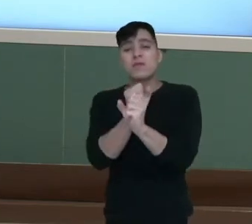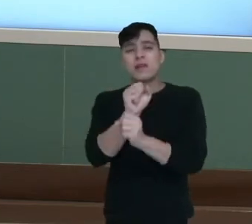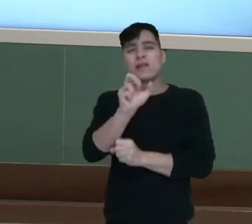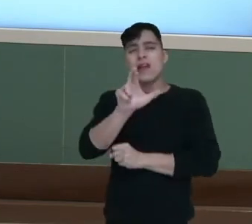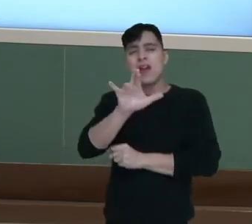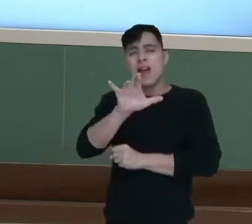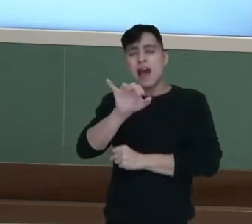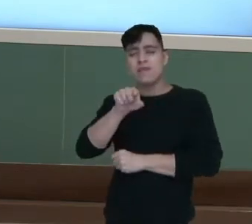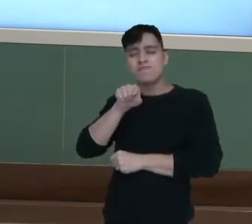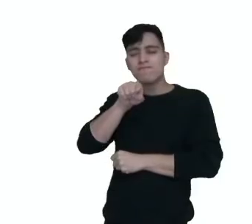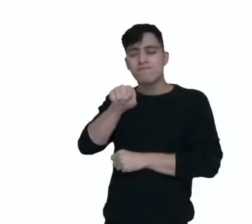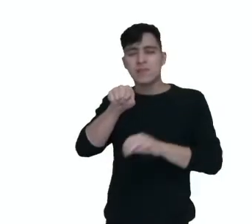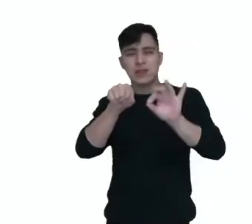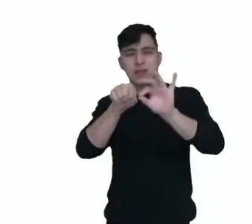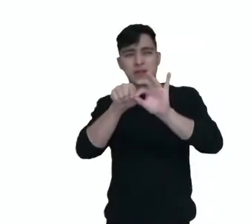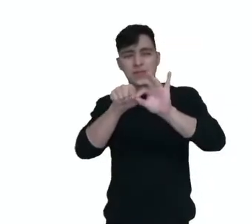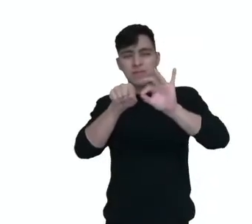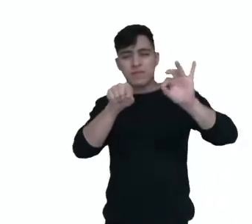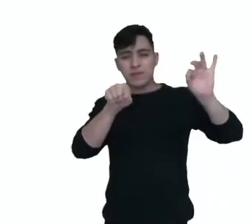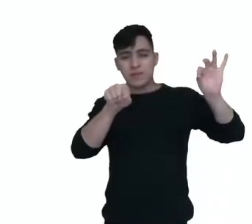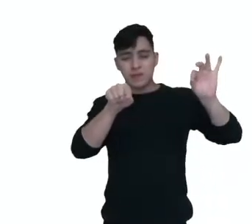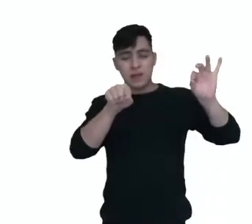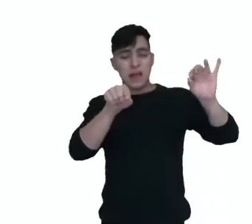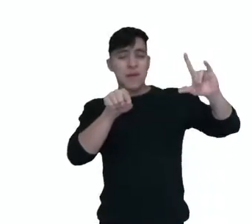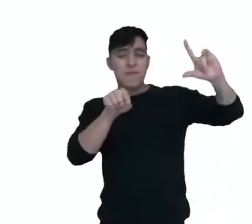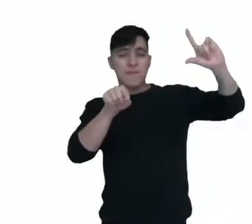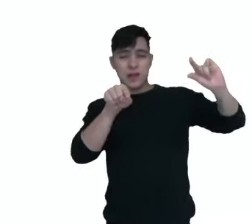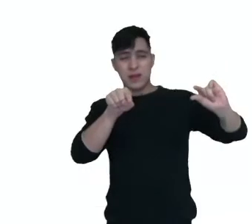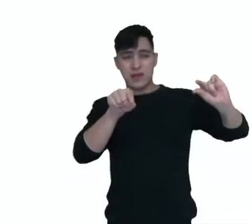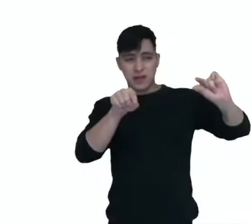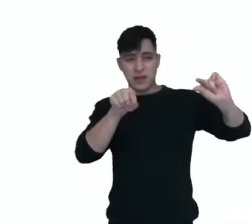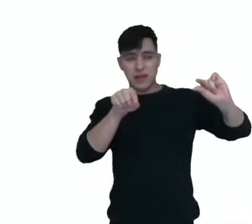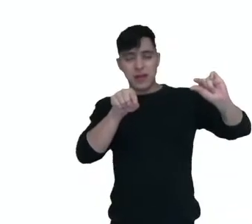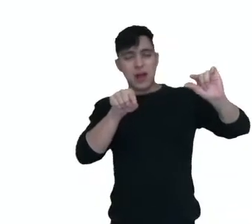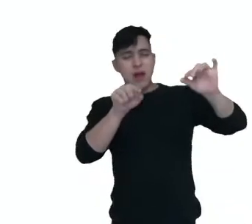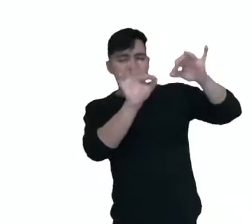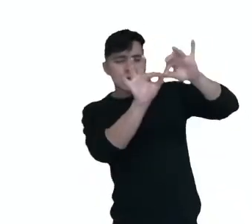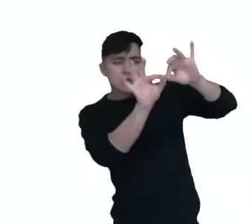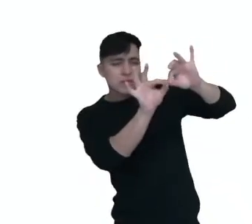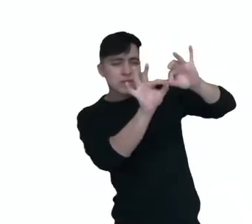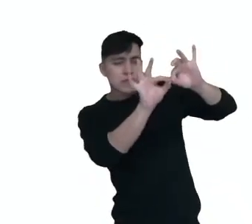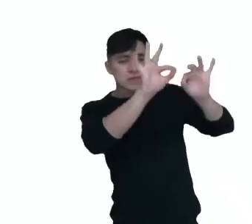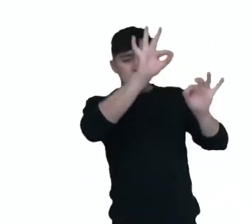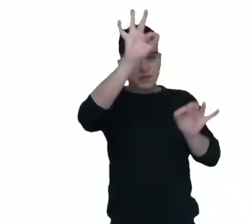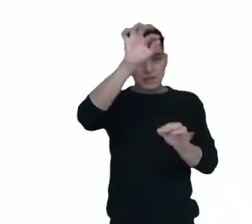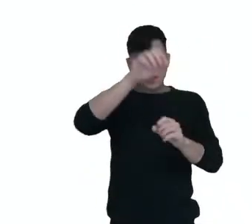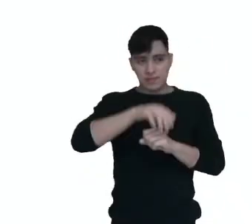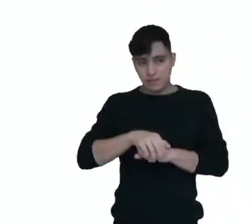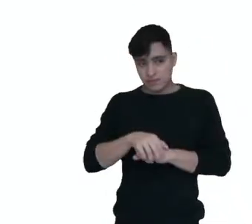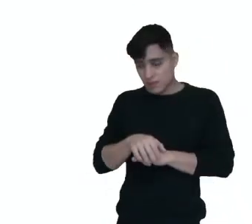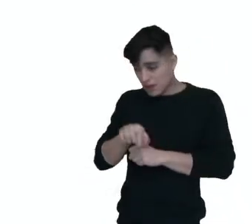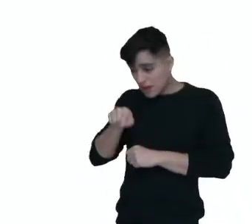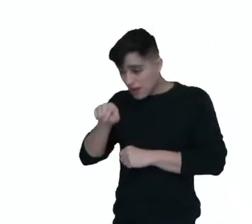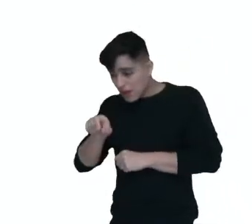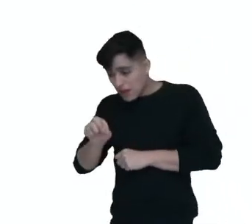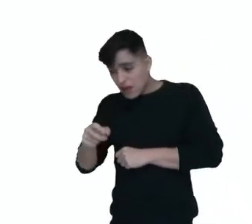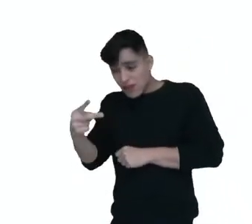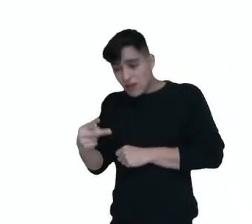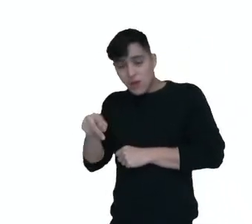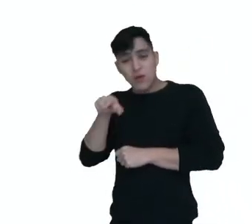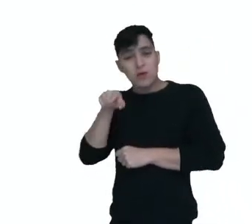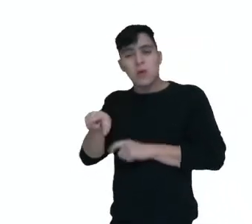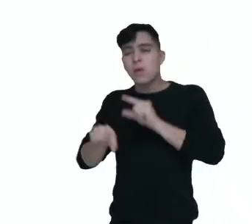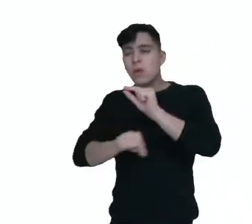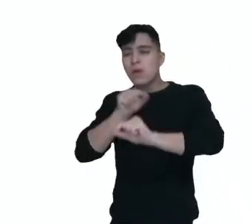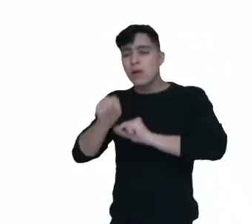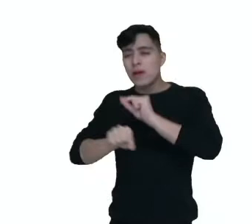aqui ele é menor, certo? Aqui eu vou ter um comprimento de arco maior. Em compensação à área 2, o que acontece?